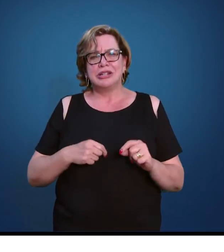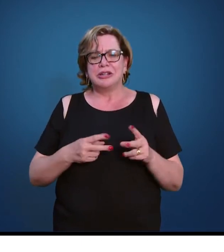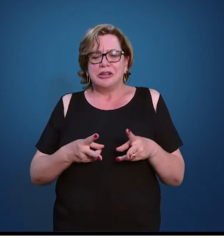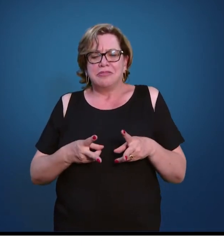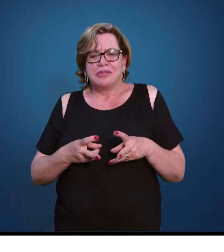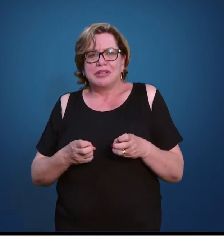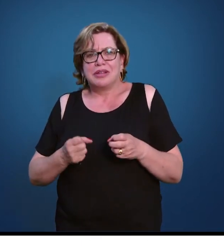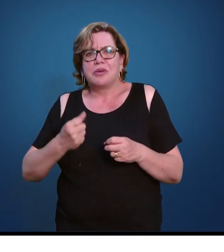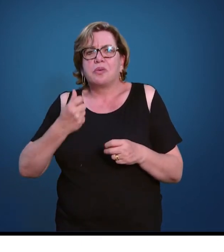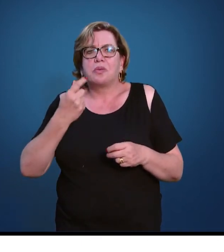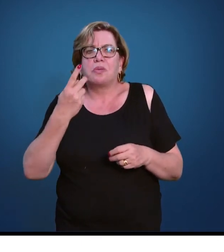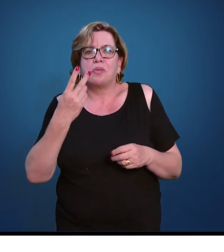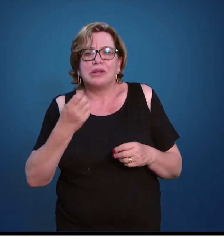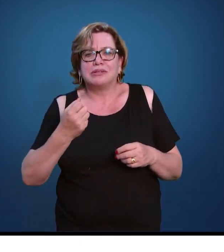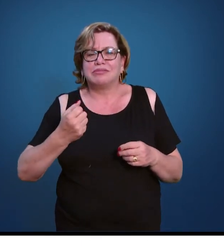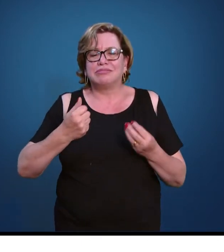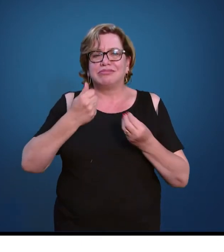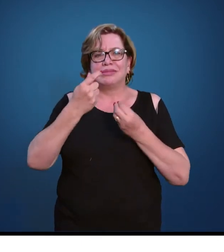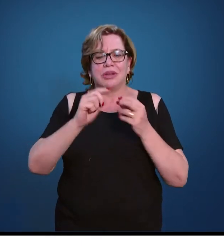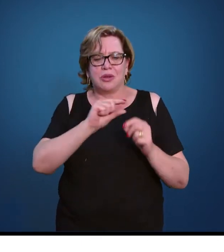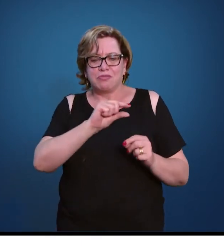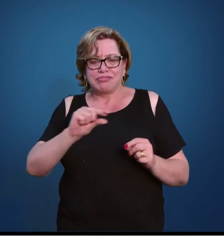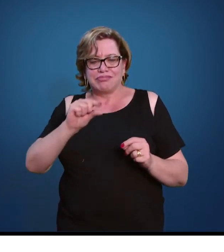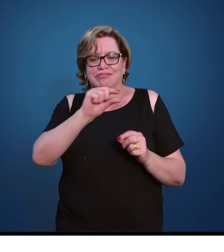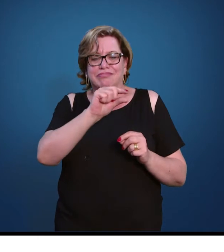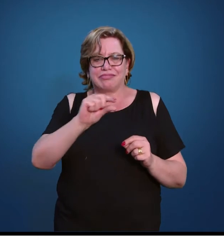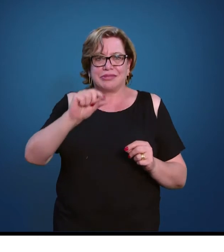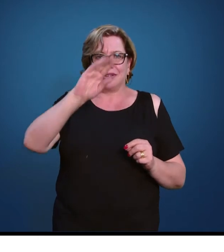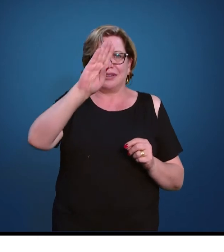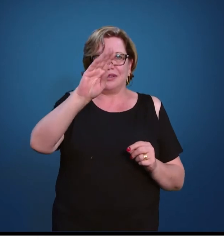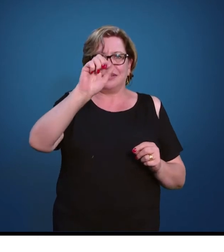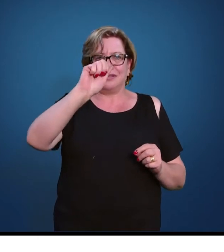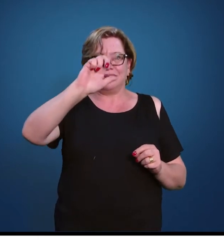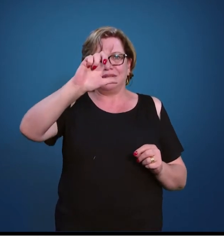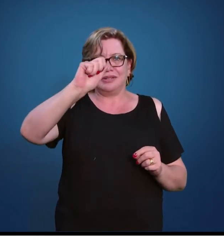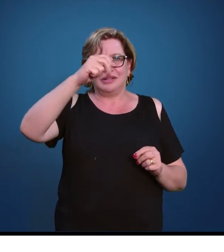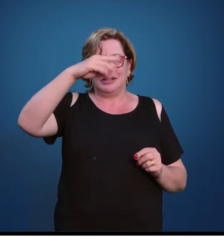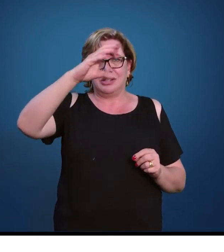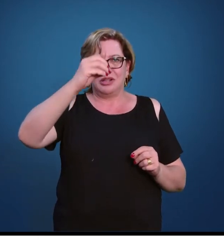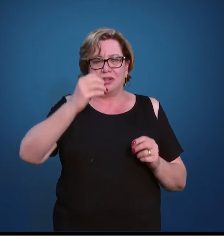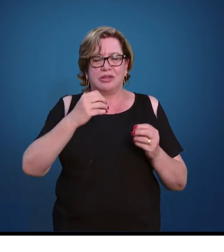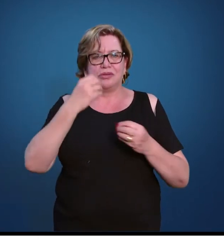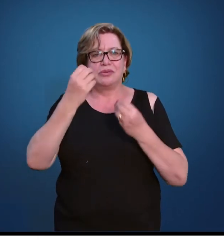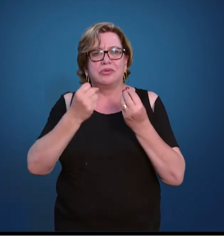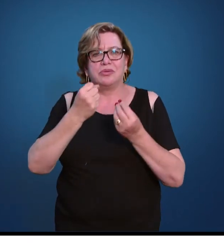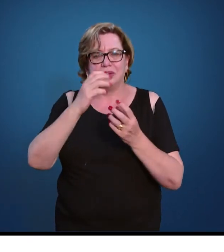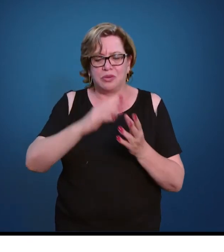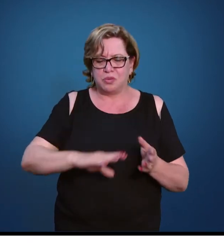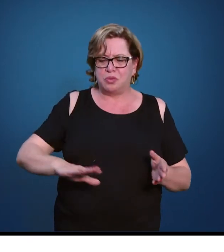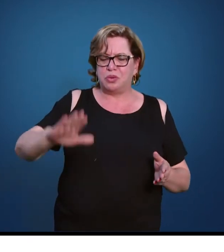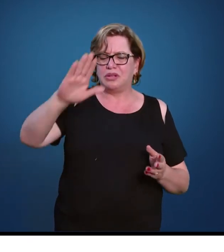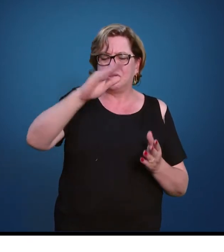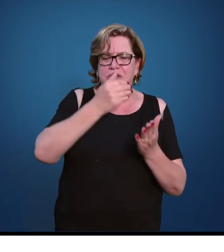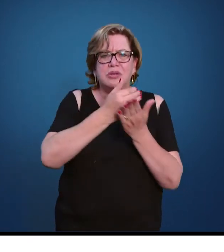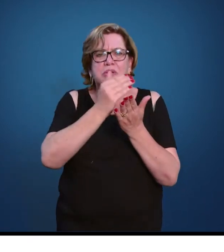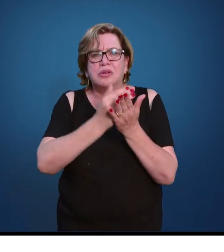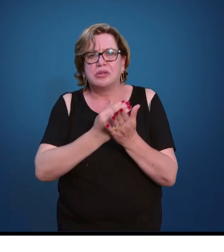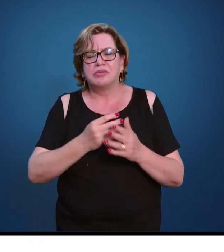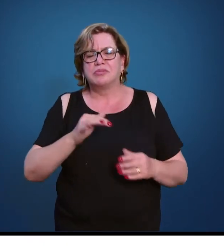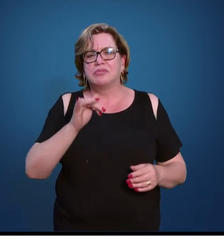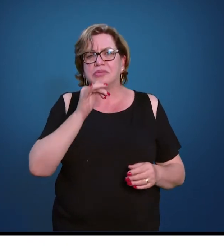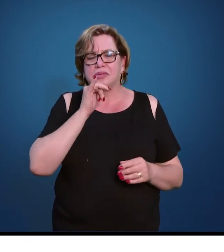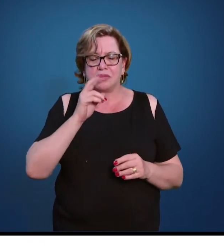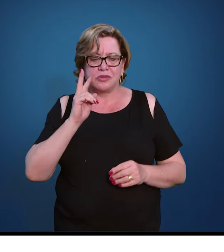saber quanto cada item do balanço patrimonial ou da DRE corresponde sobre o seu total. Eu